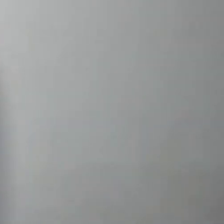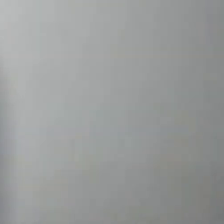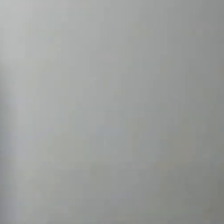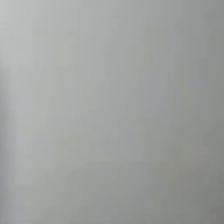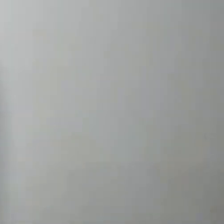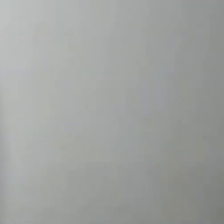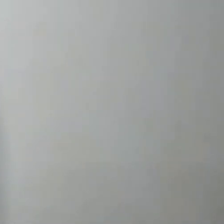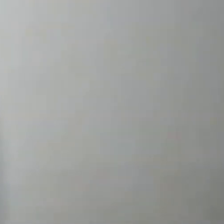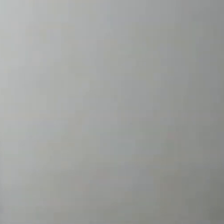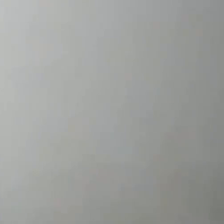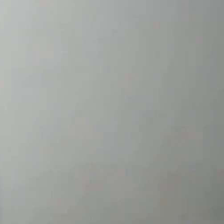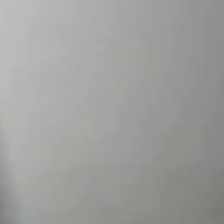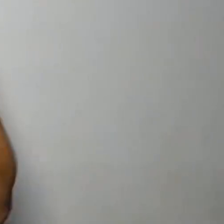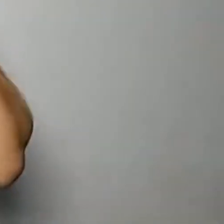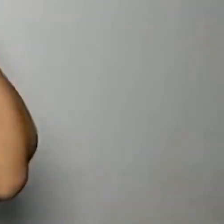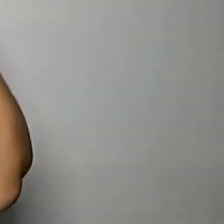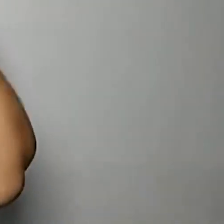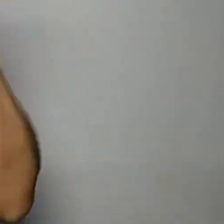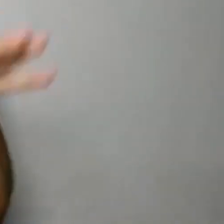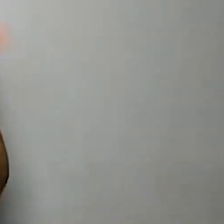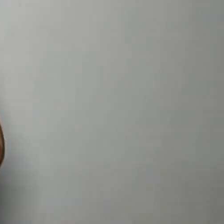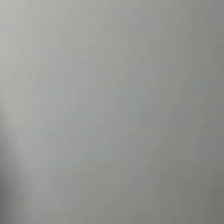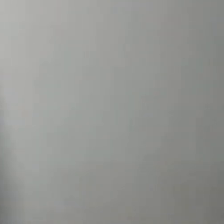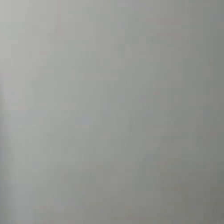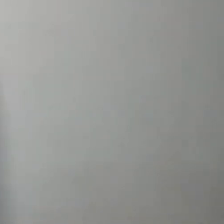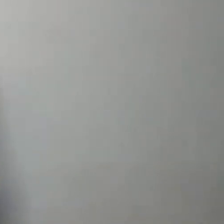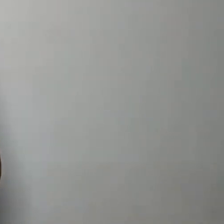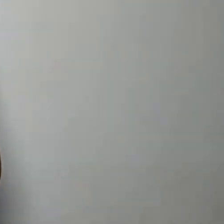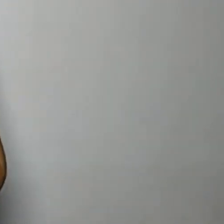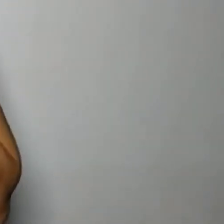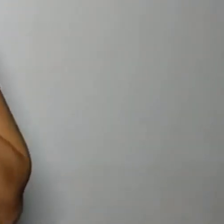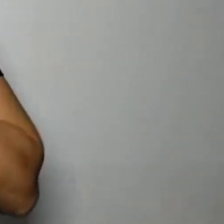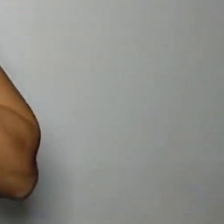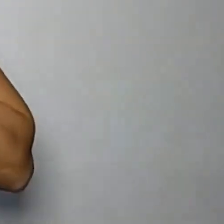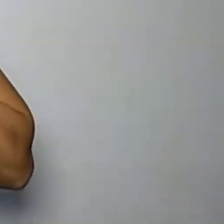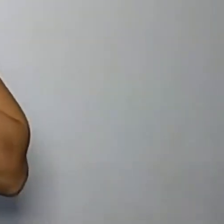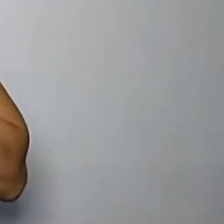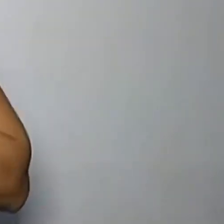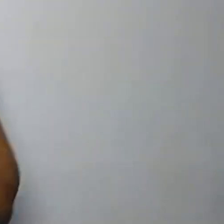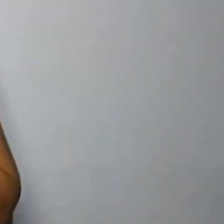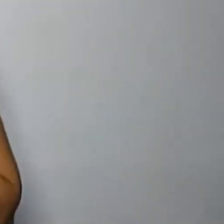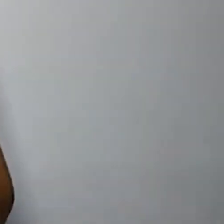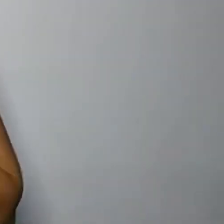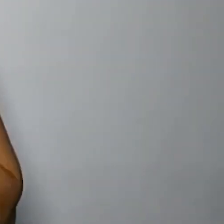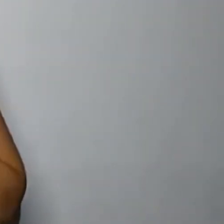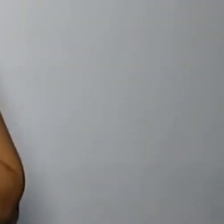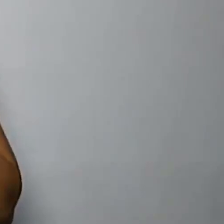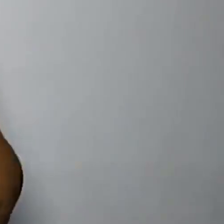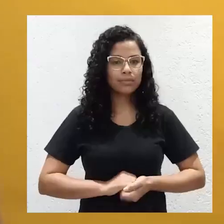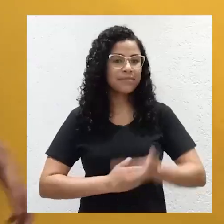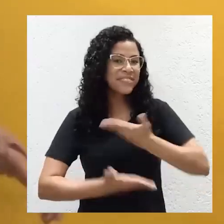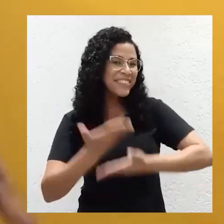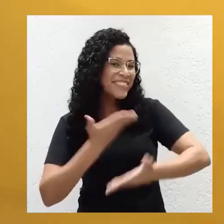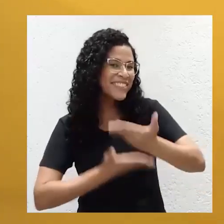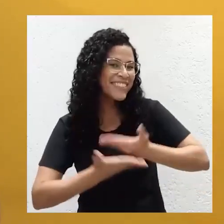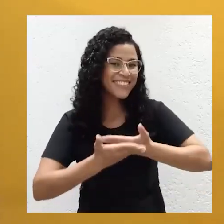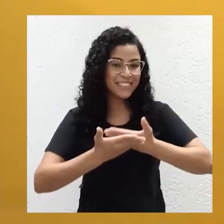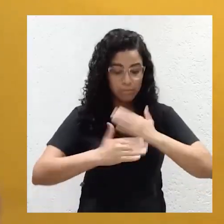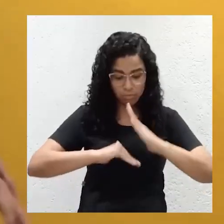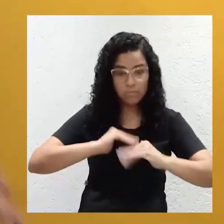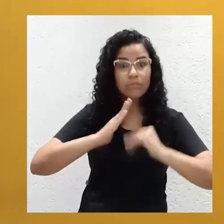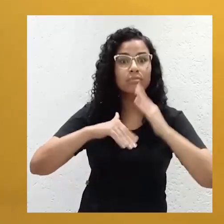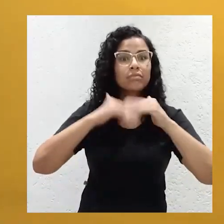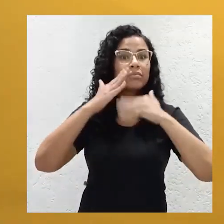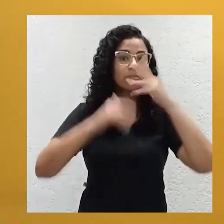trabalho de união. Professores e alunos, ouvintes e surdos, unidos. É um exemplo de acessibilidade.